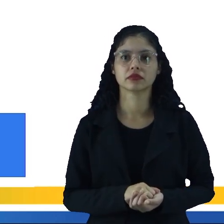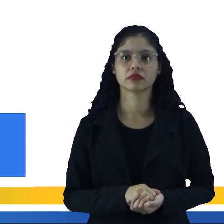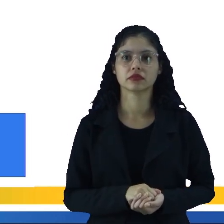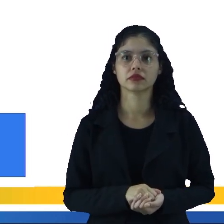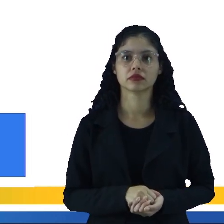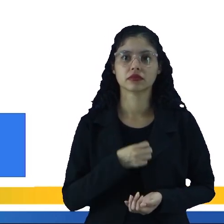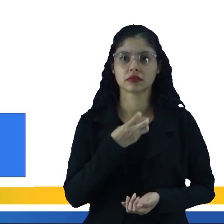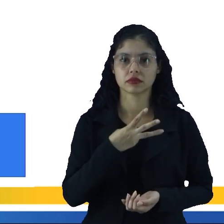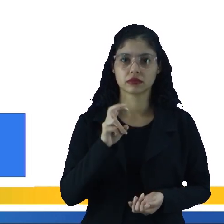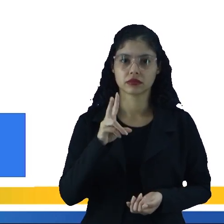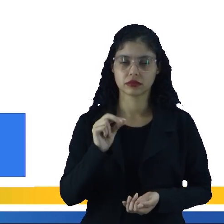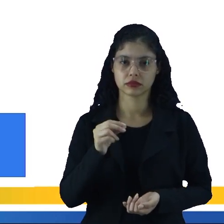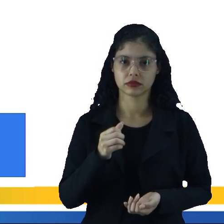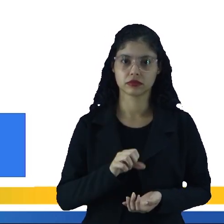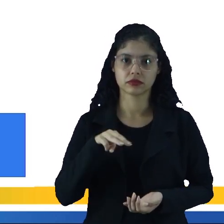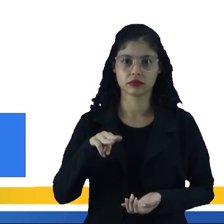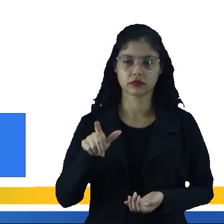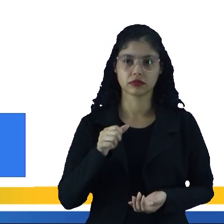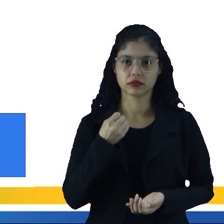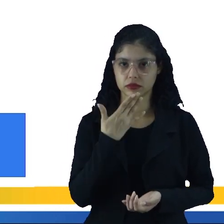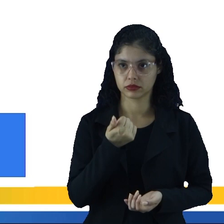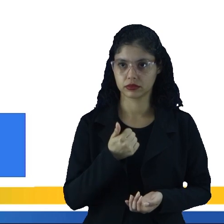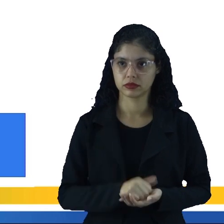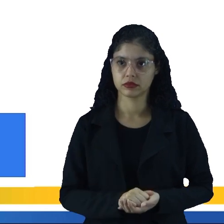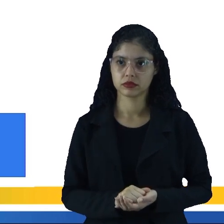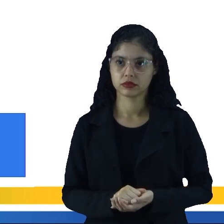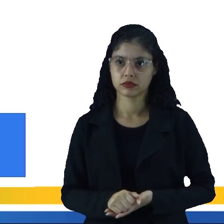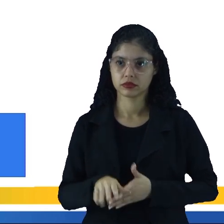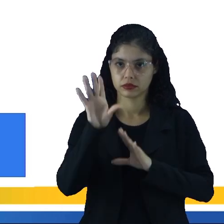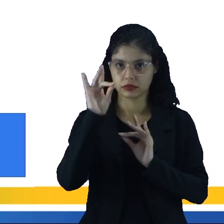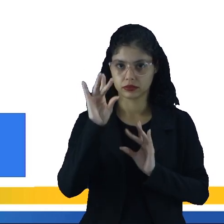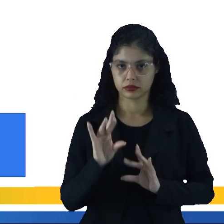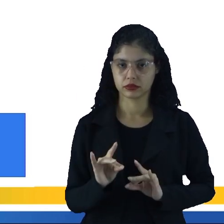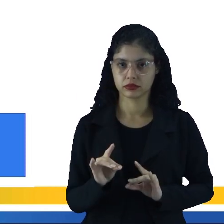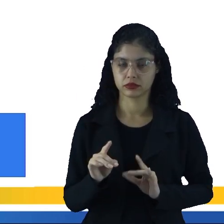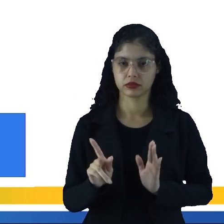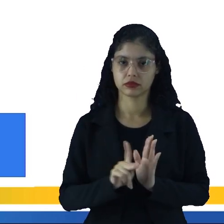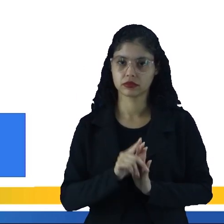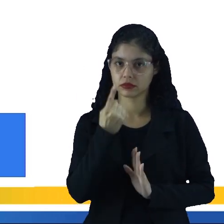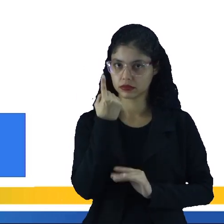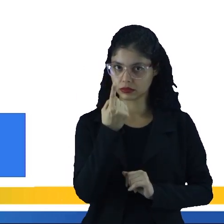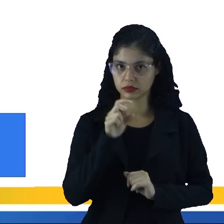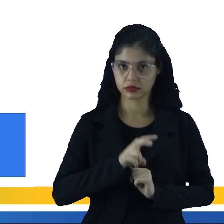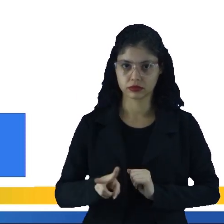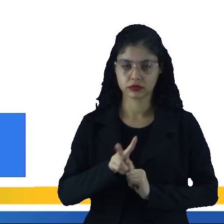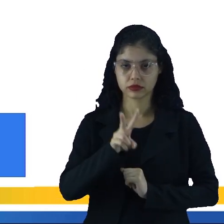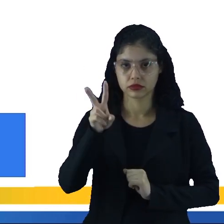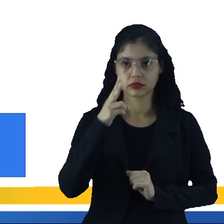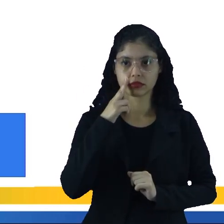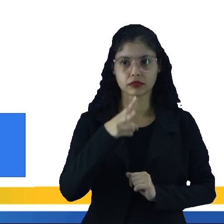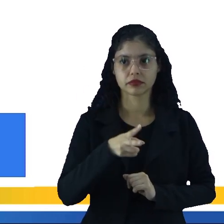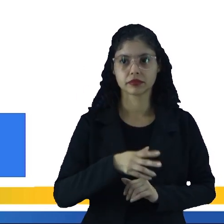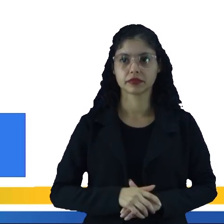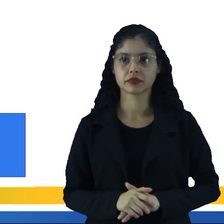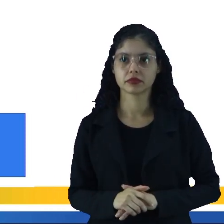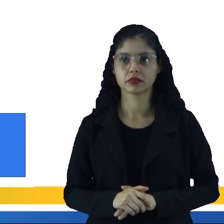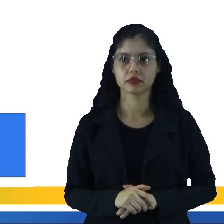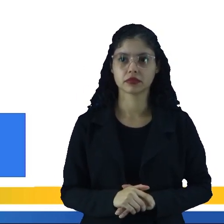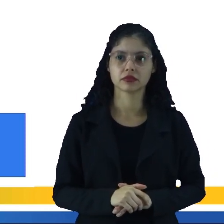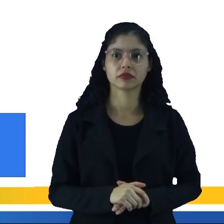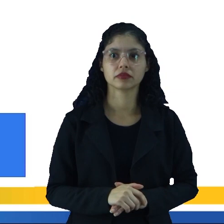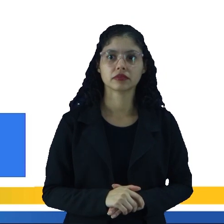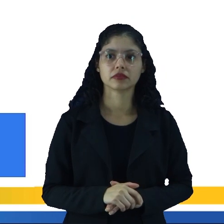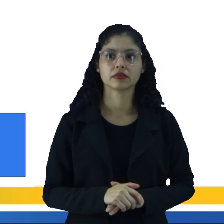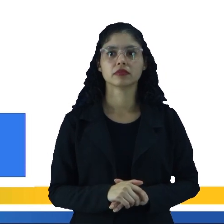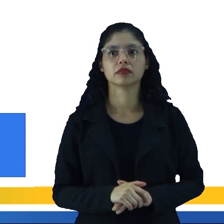uma garrafa de 350 ml. Tudo bem? Então, cada uma delas aí tem um valor. Então, vamos lá. A garrafa de 1